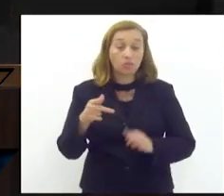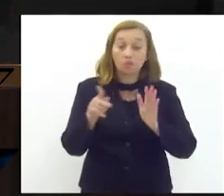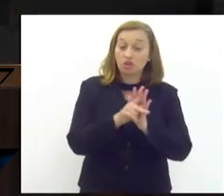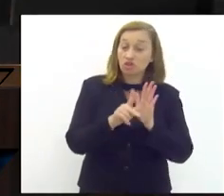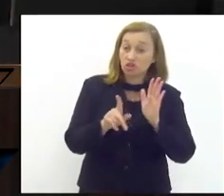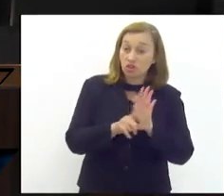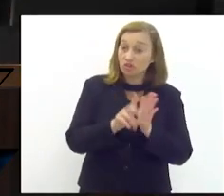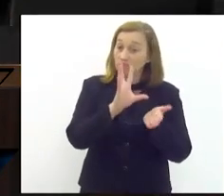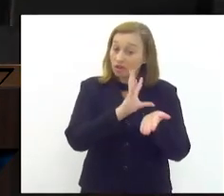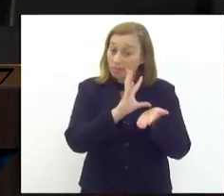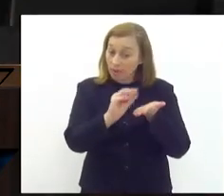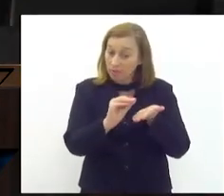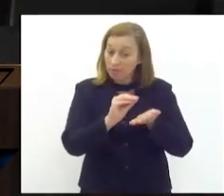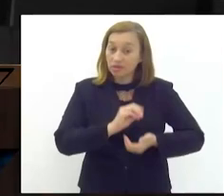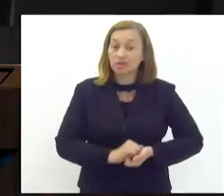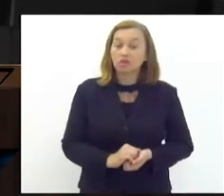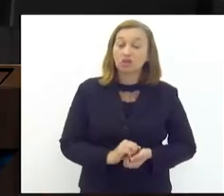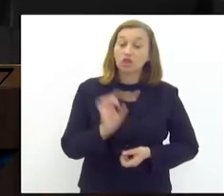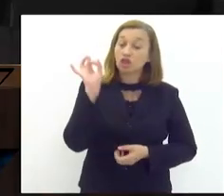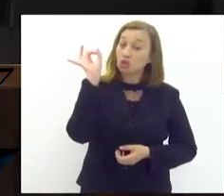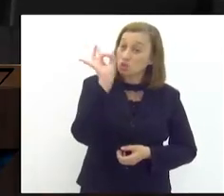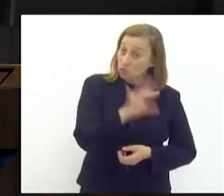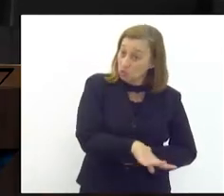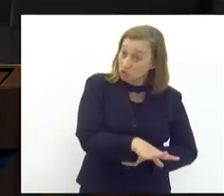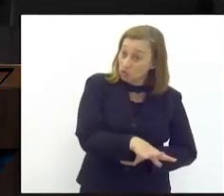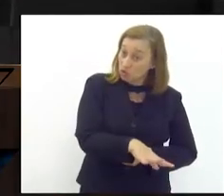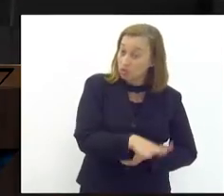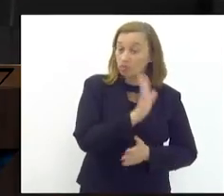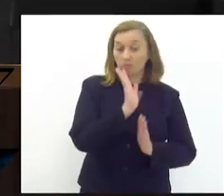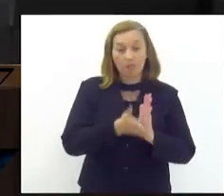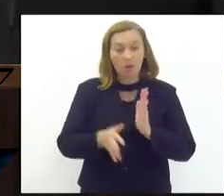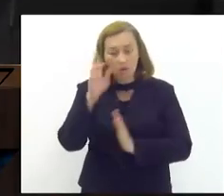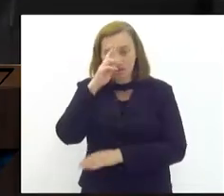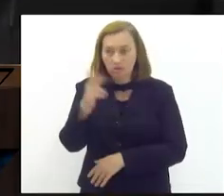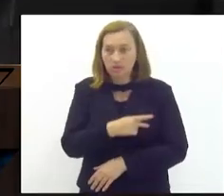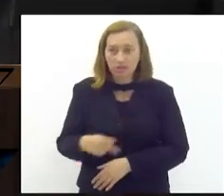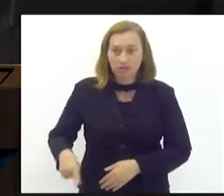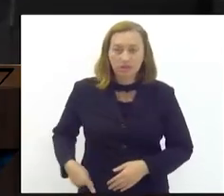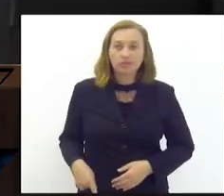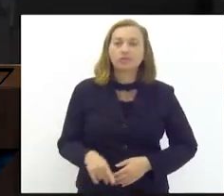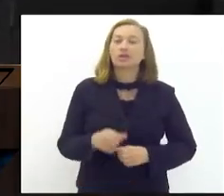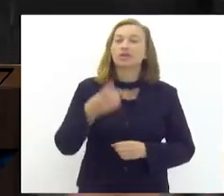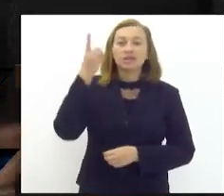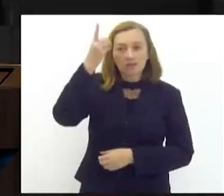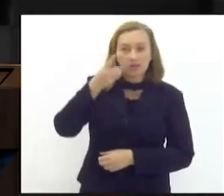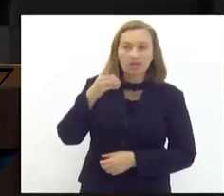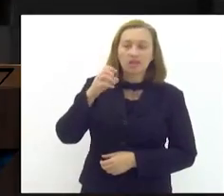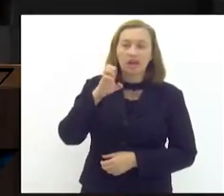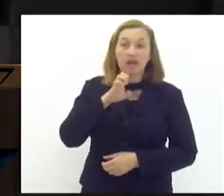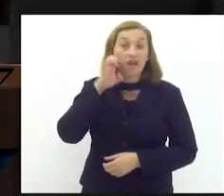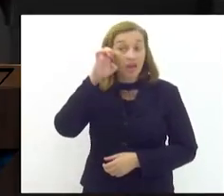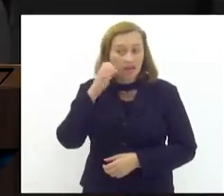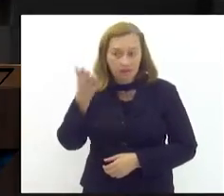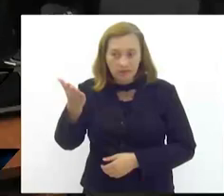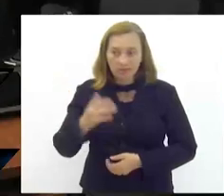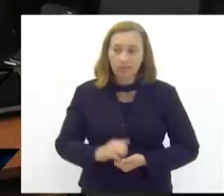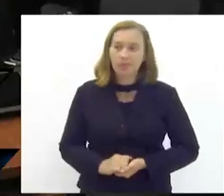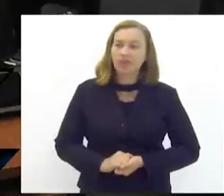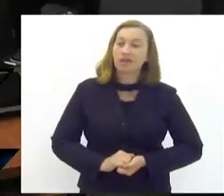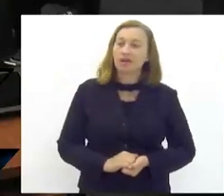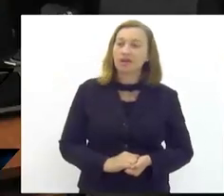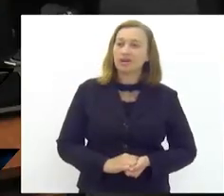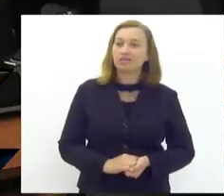pauta e o último da sessão de hoje deputada Érica por gentileza